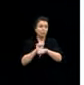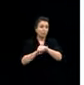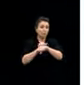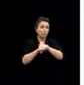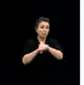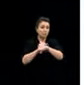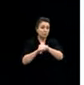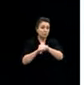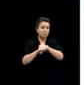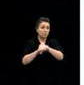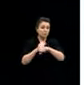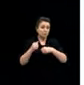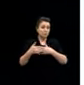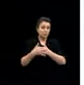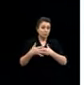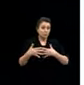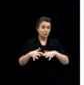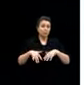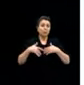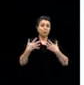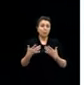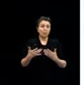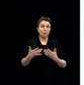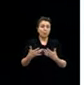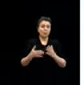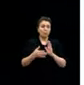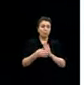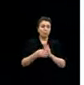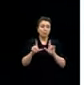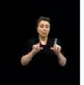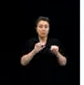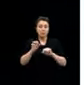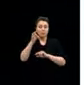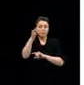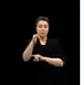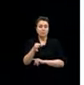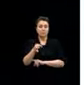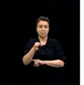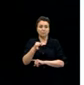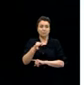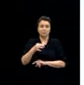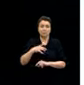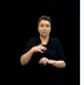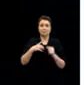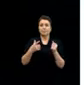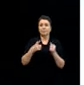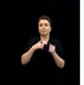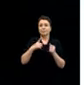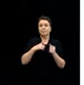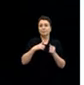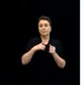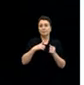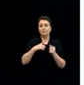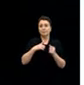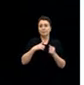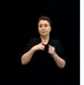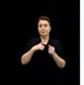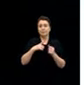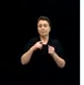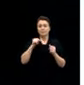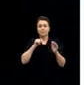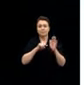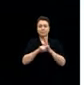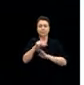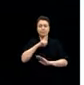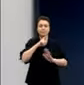tecido ósseo. O que vocês acham? Olha ali que eu coloquei em negrito na